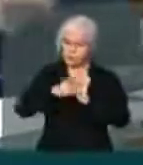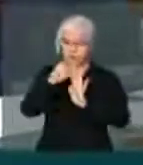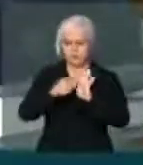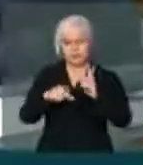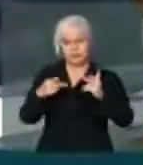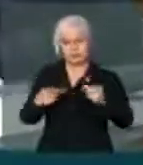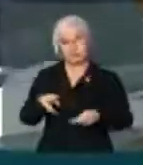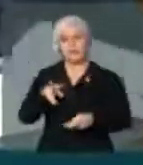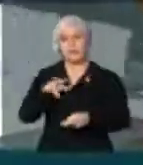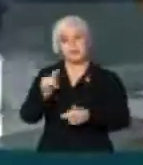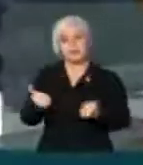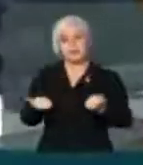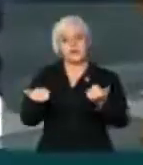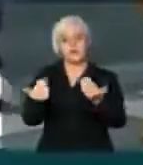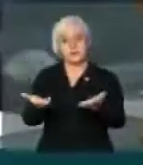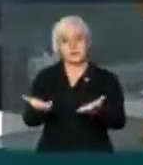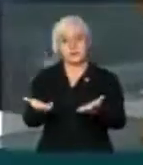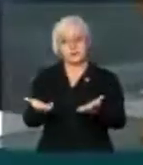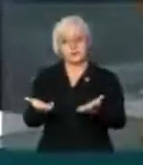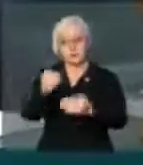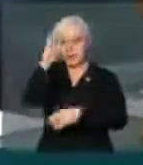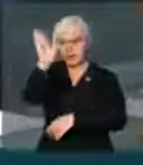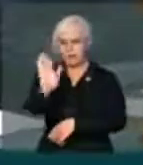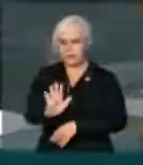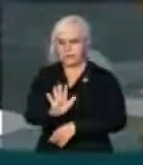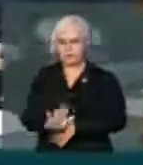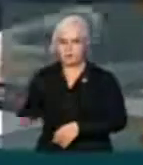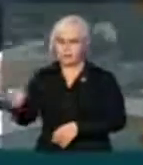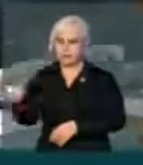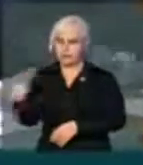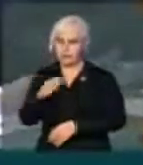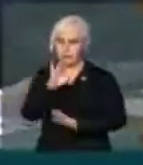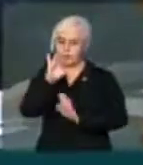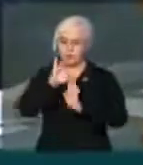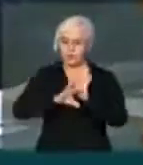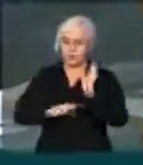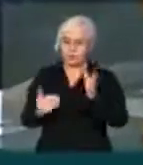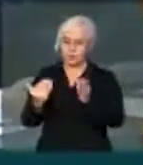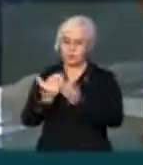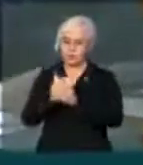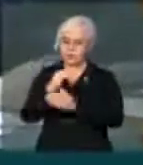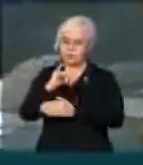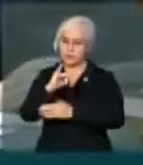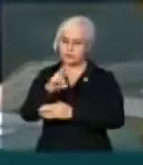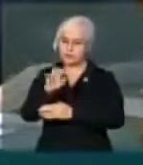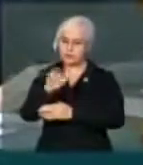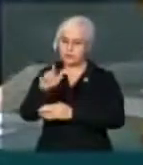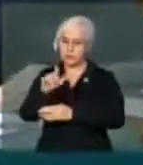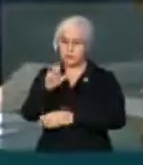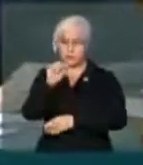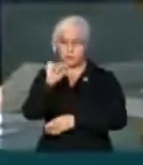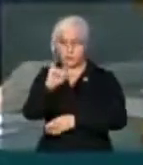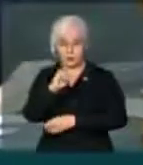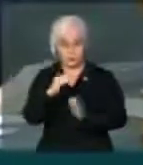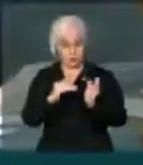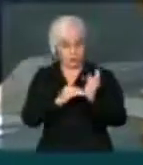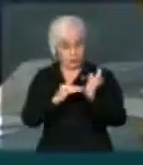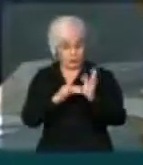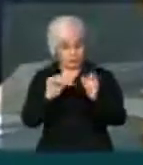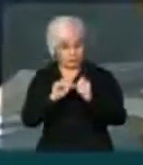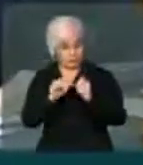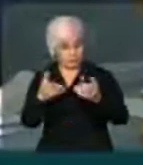projeto que dará à casa, que dará ao Brasil o novo Código de Processo Civil. Se o Senado da República assim o